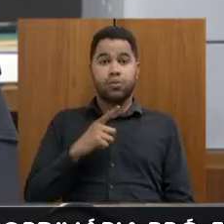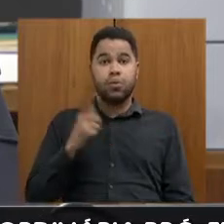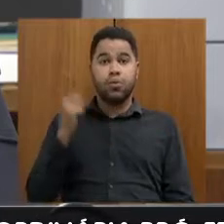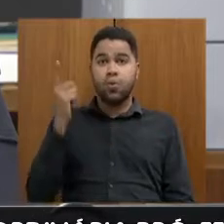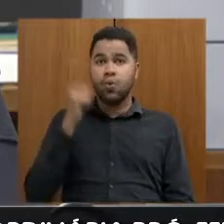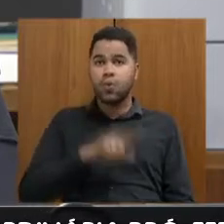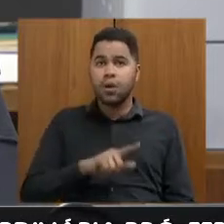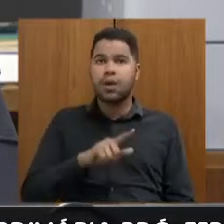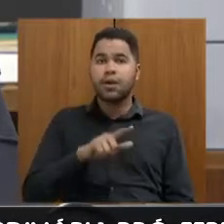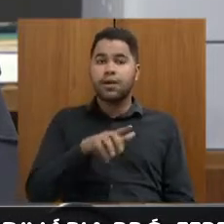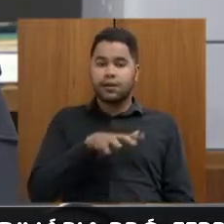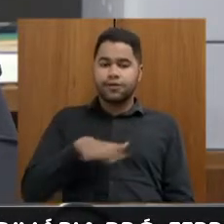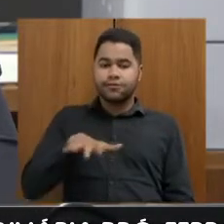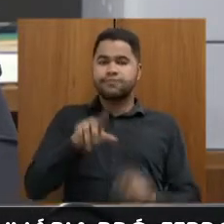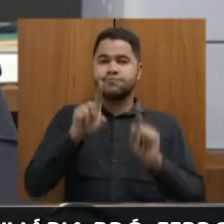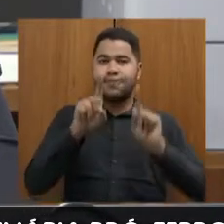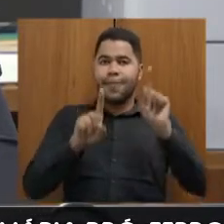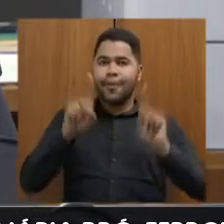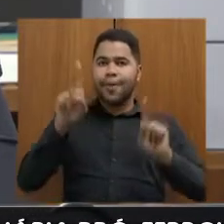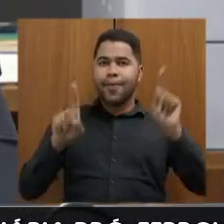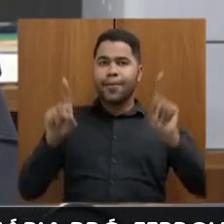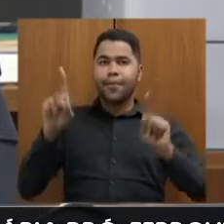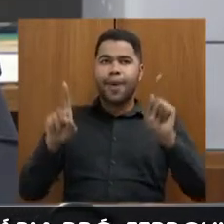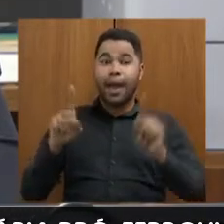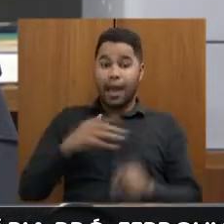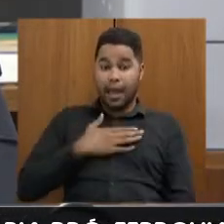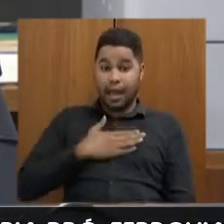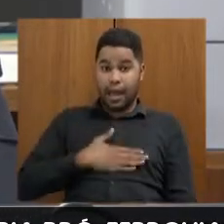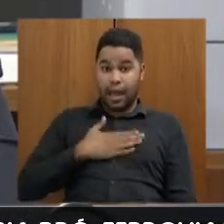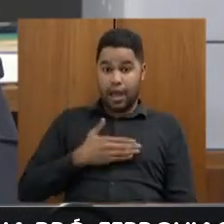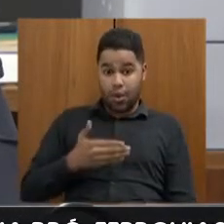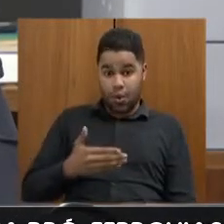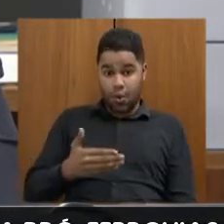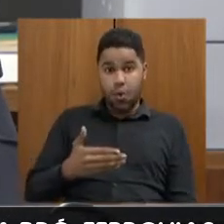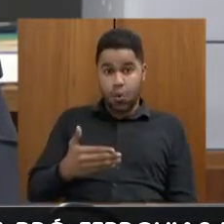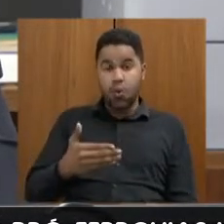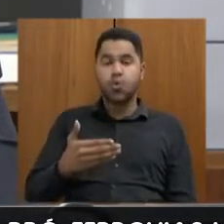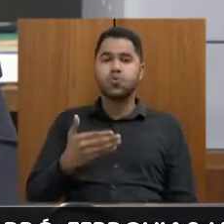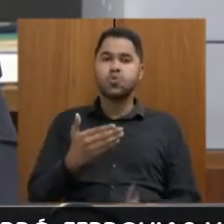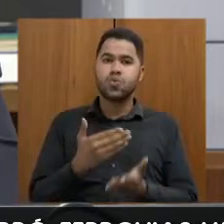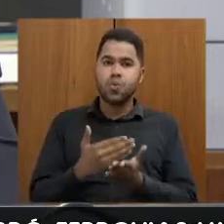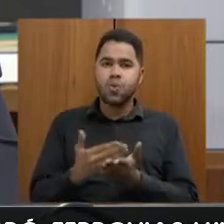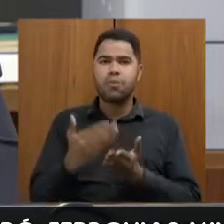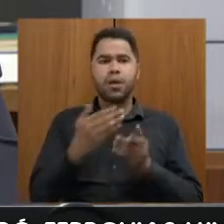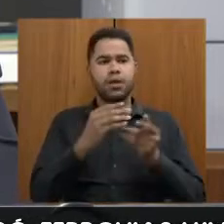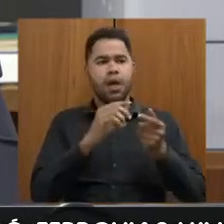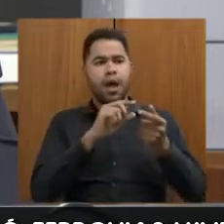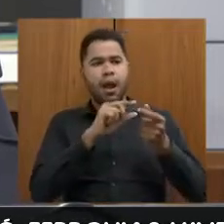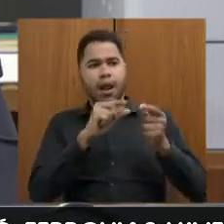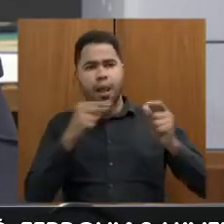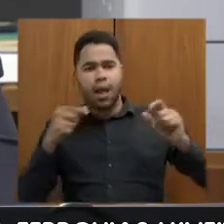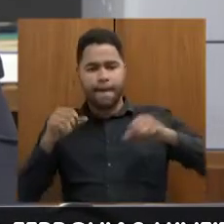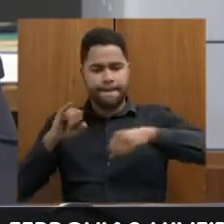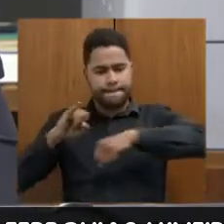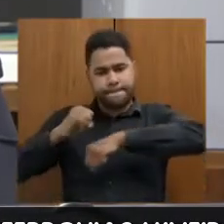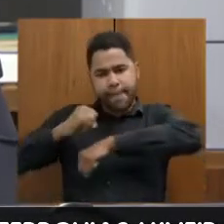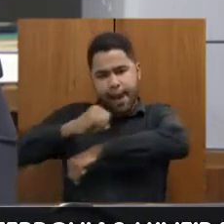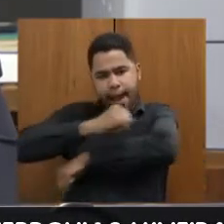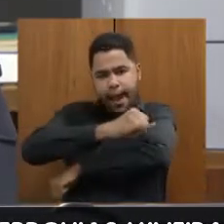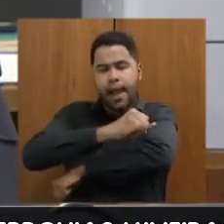ali desse leilão em agosto né esse começar a infraestrutura a obra